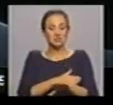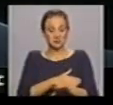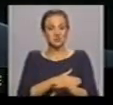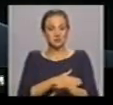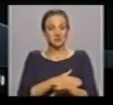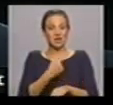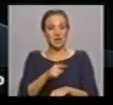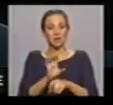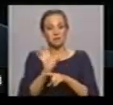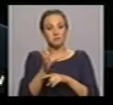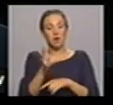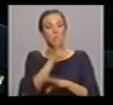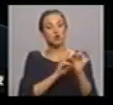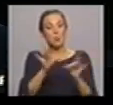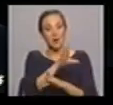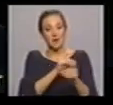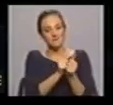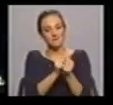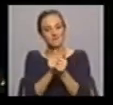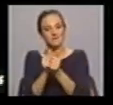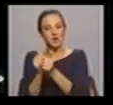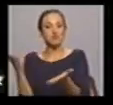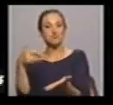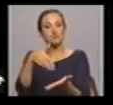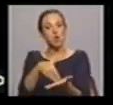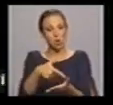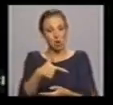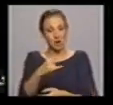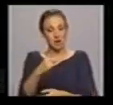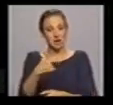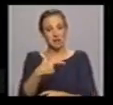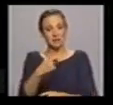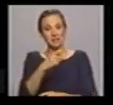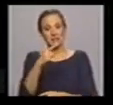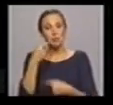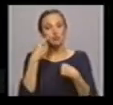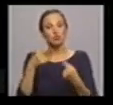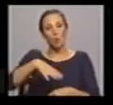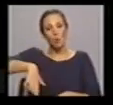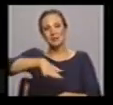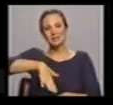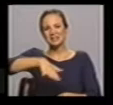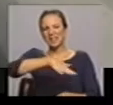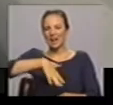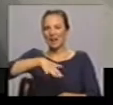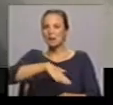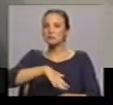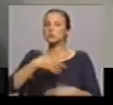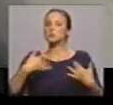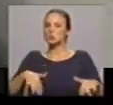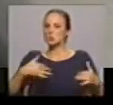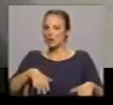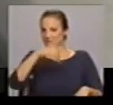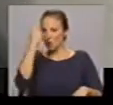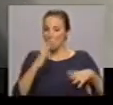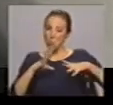sonda europeia Huygens, que aterrou precisamente em Titã, e mostrou-nos que Titã é uma terra primitiva, autenticamente. Um mundo, uma